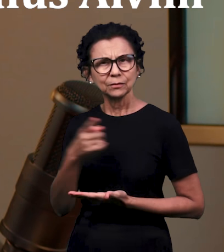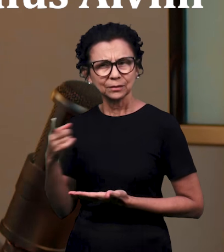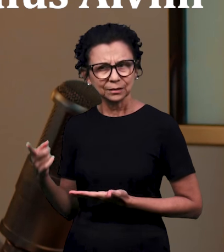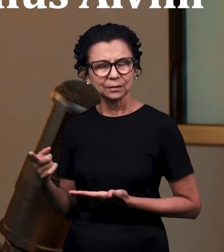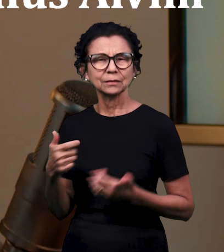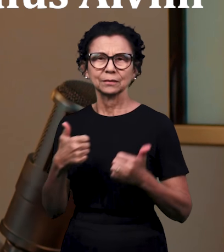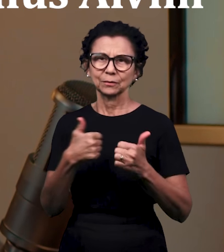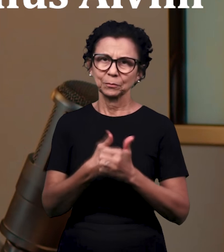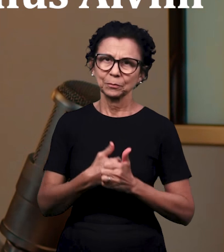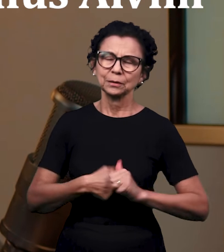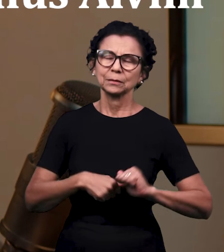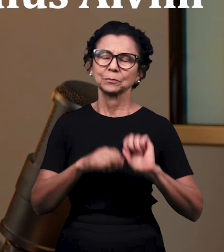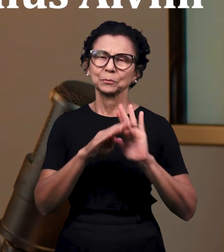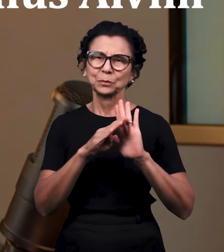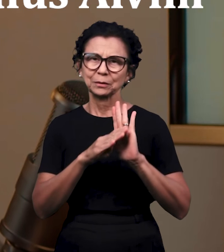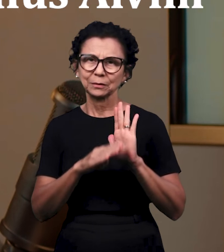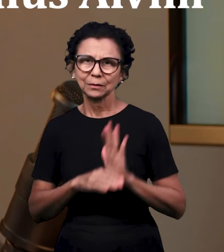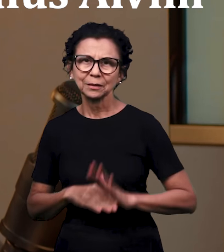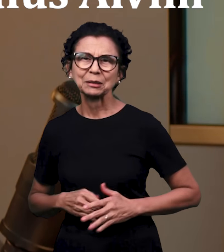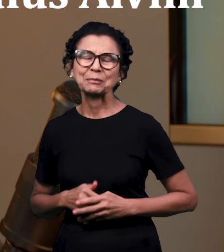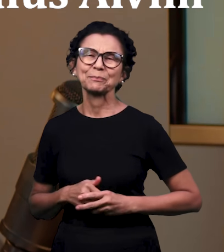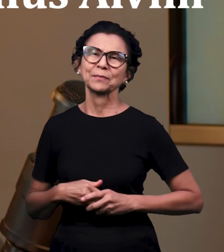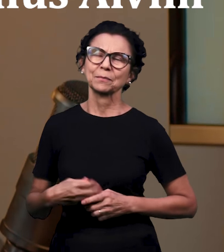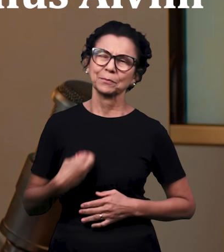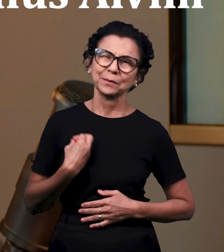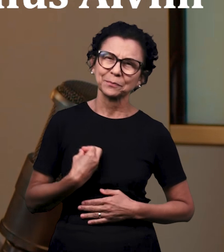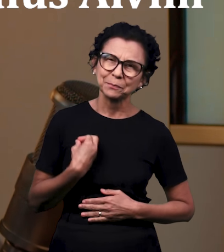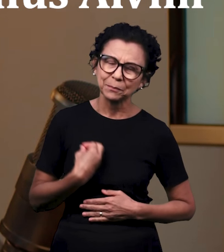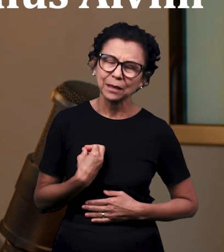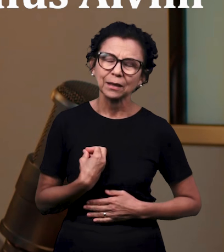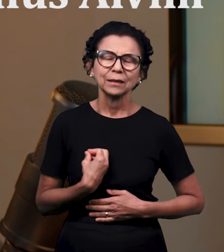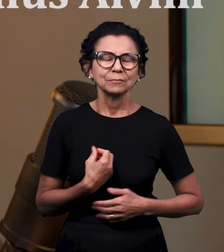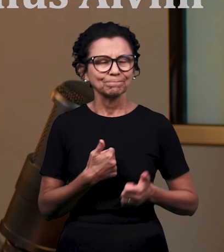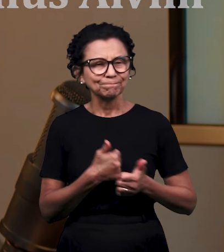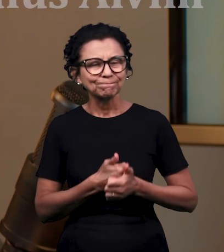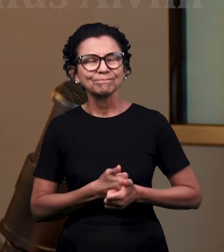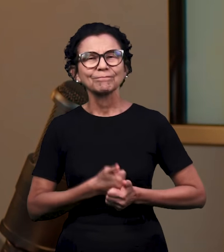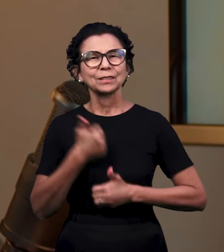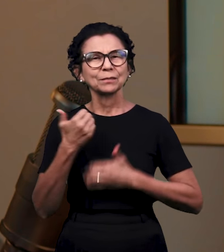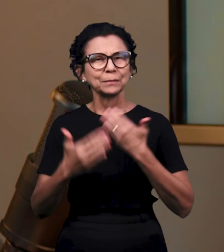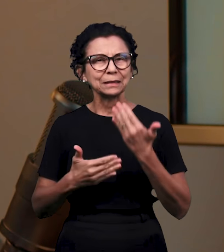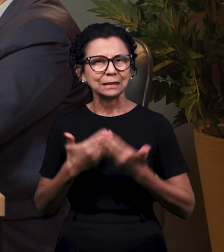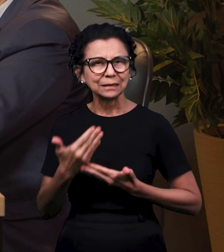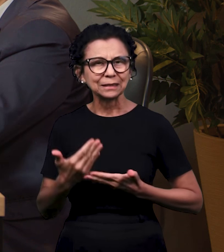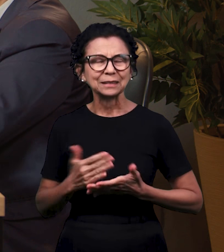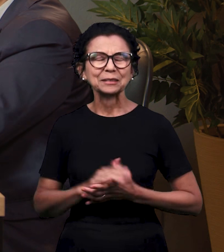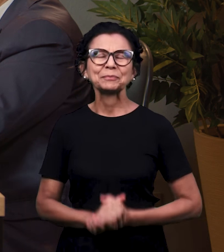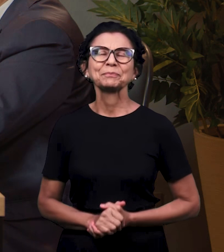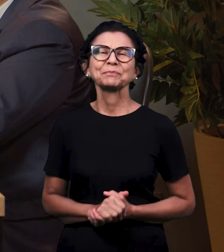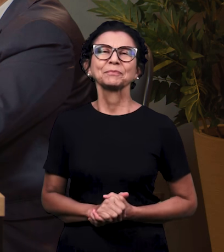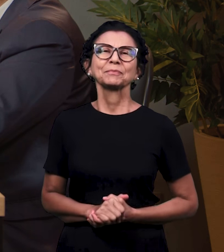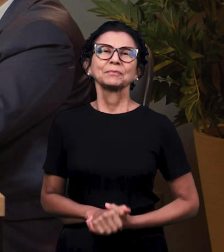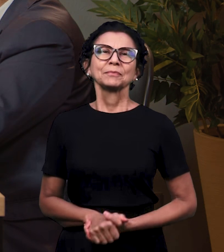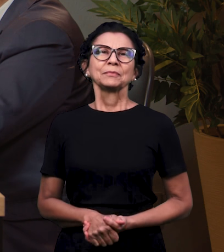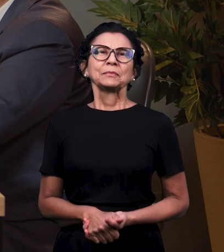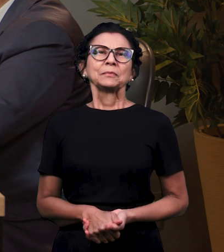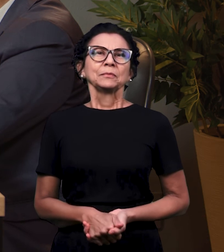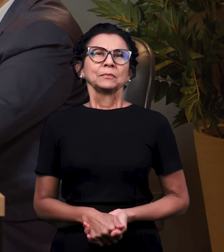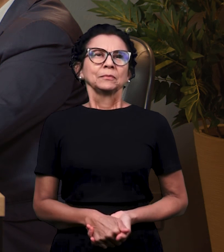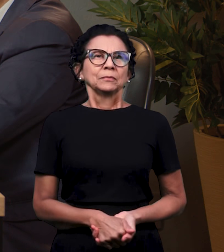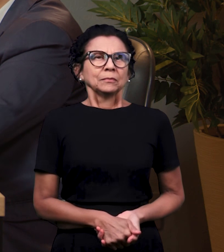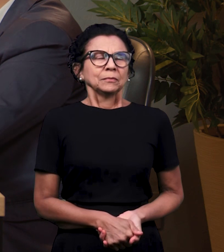que acompanham esse programa, têm participado conosco. É uma alegria estar aqui novamente. E hoje nós estamos aqui conosco,